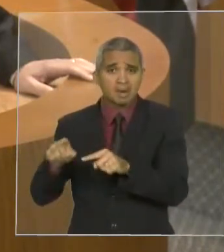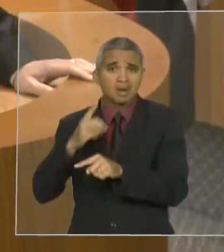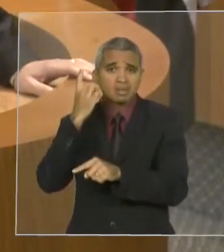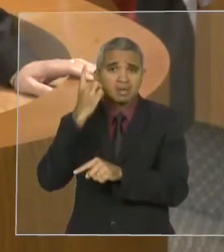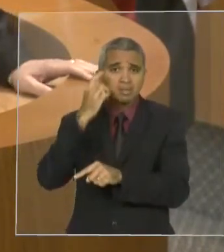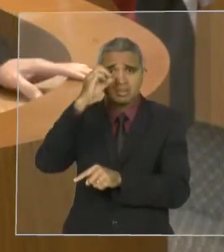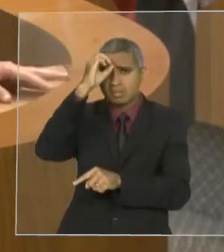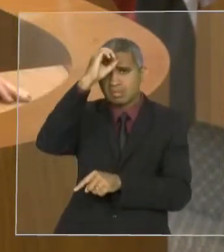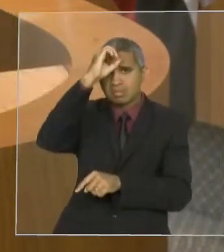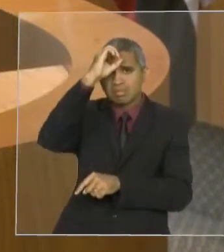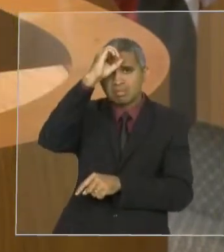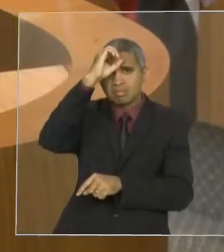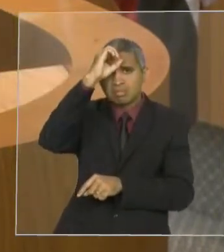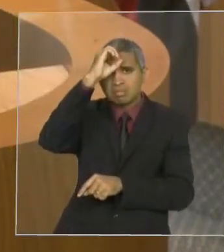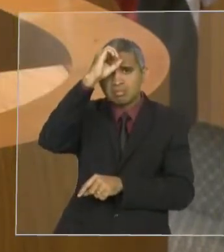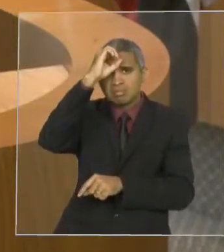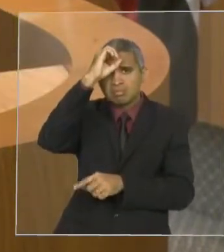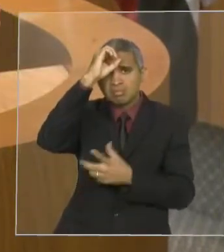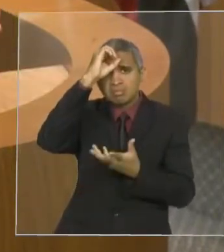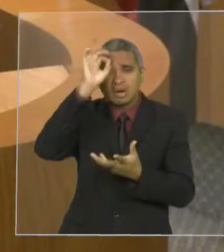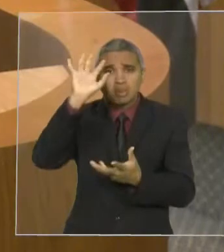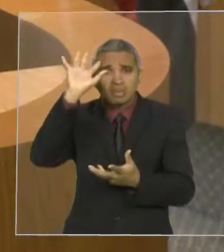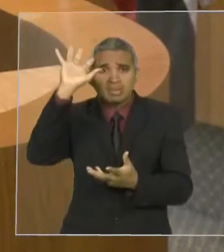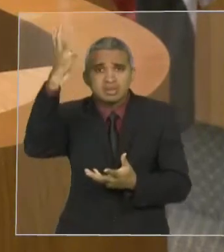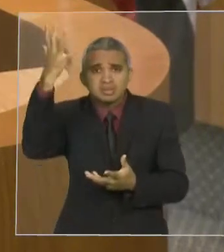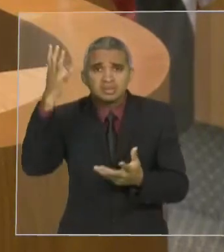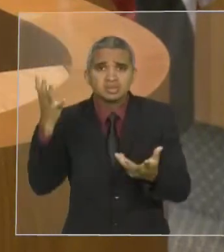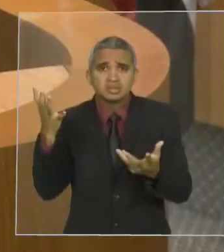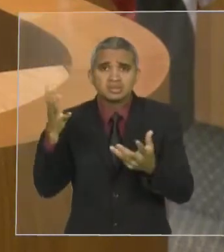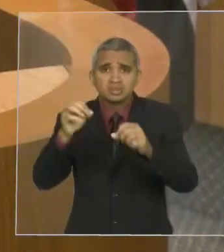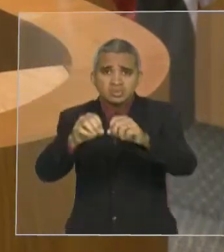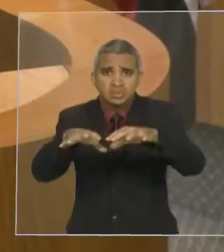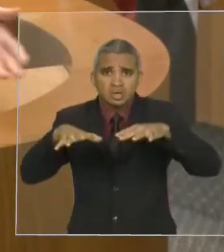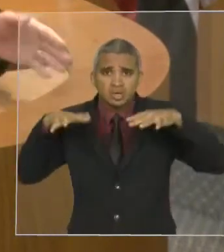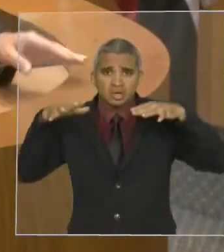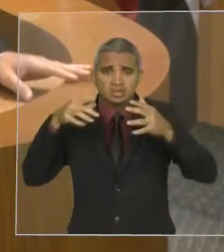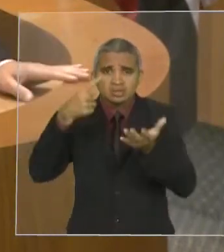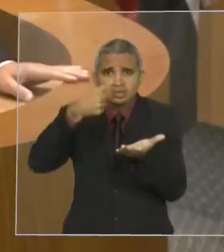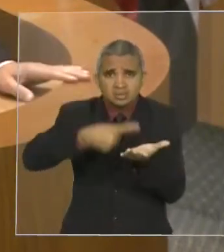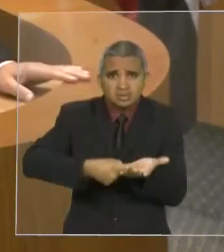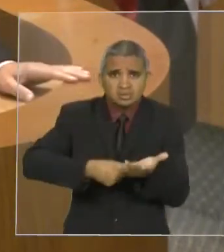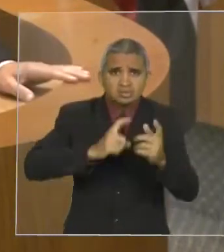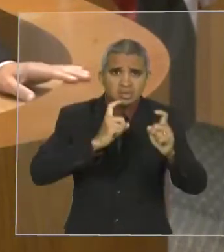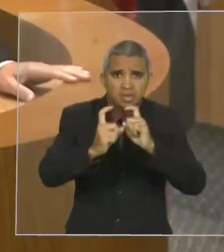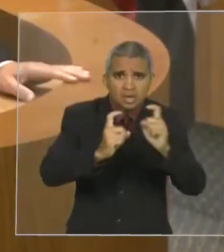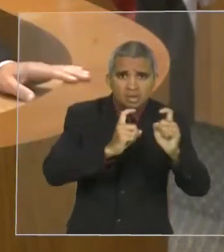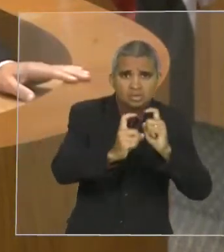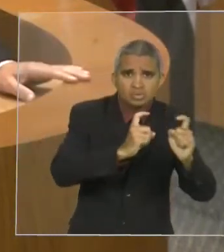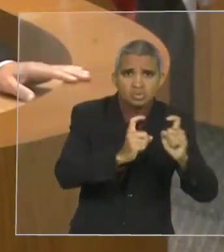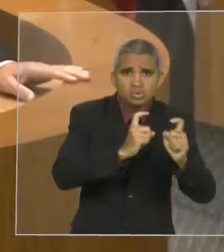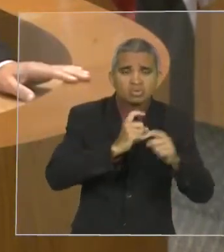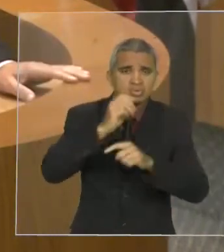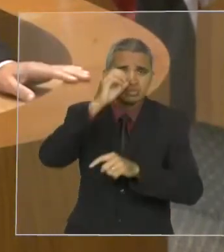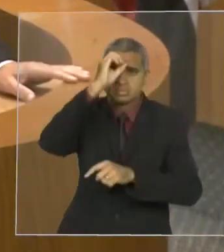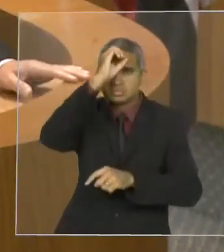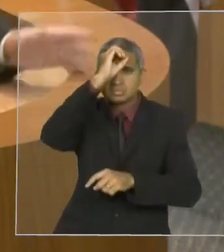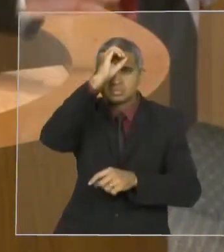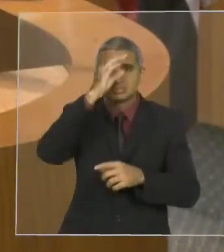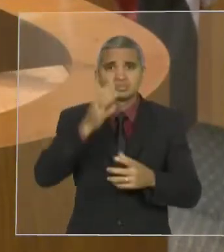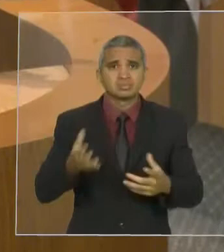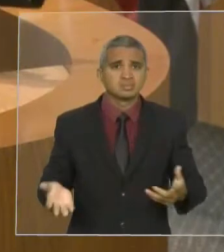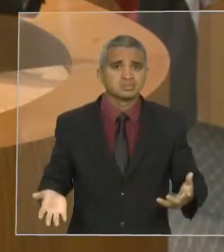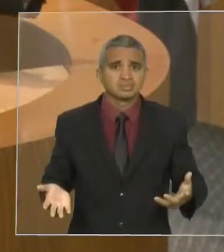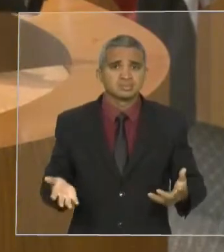do resultado das audiências públicas, dos estudos que foram feitos nessa área do plano de educação ambiental. Então,